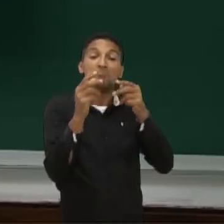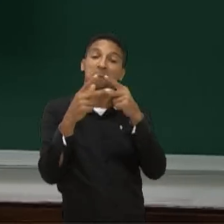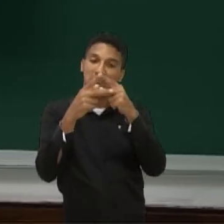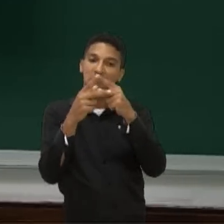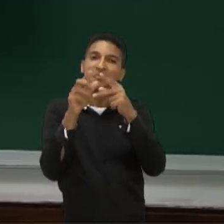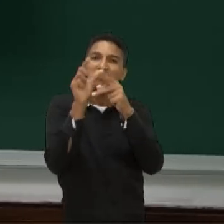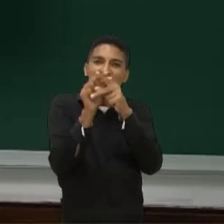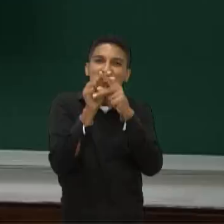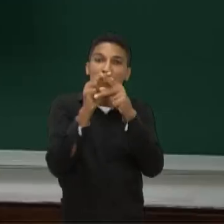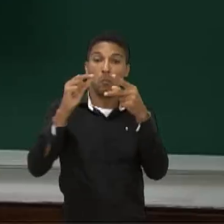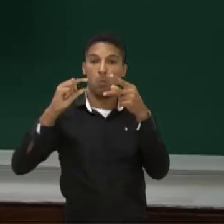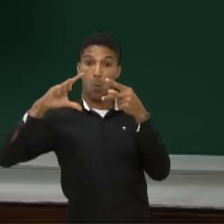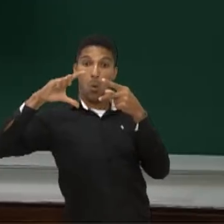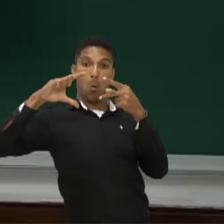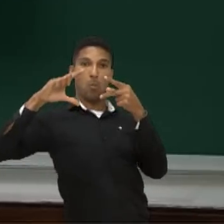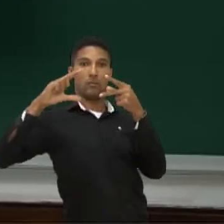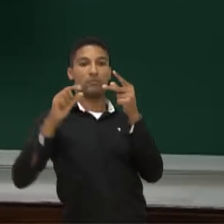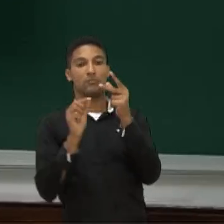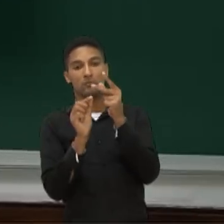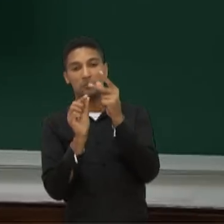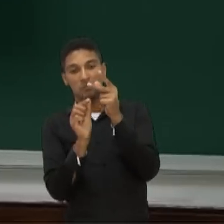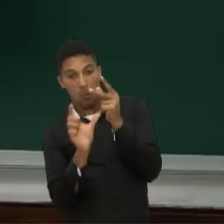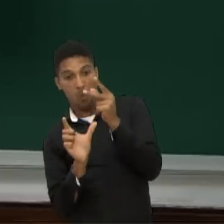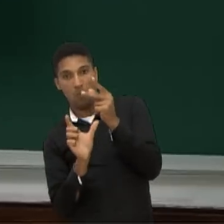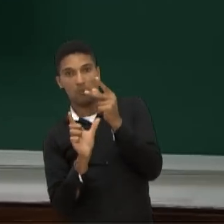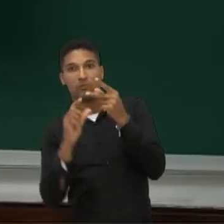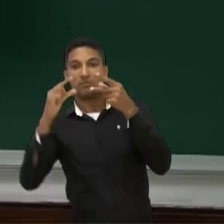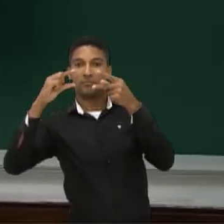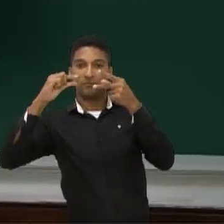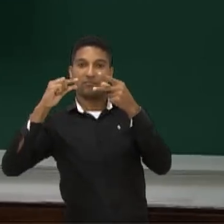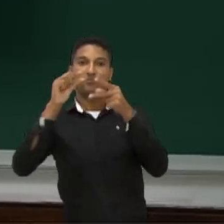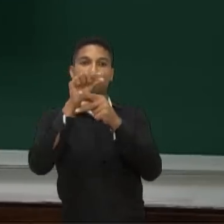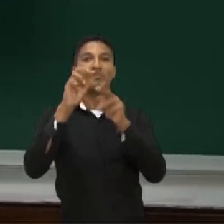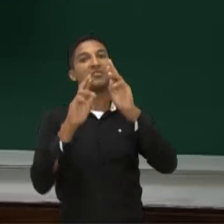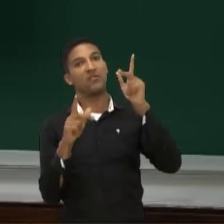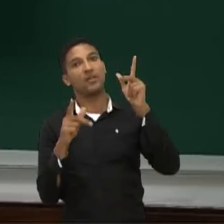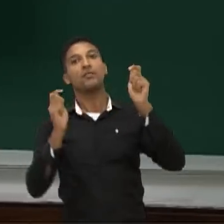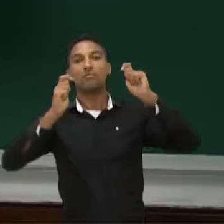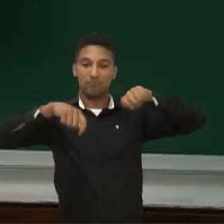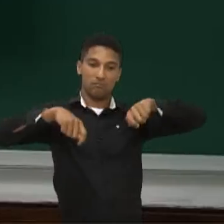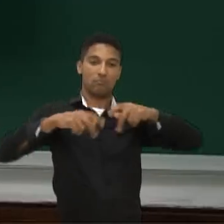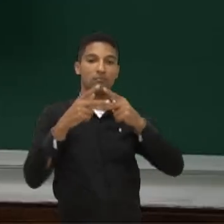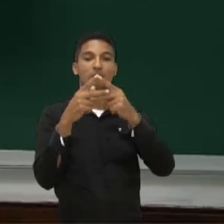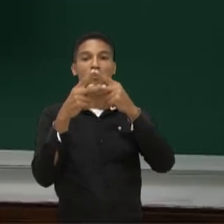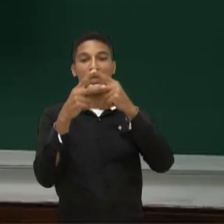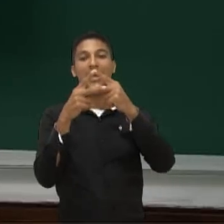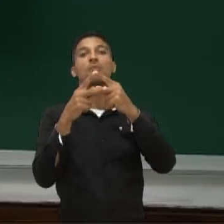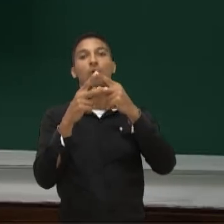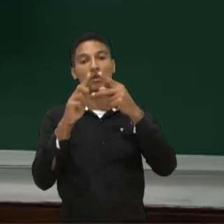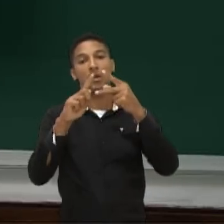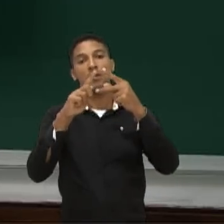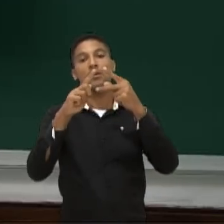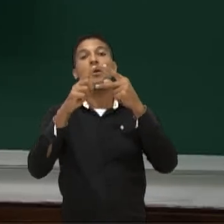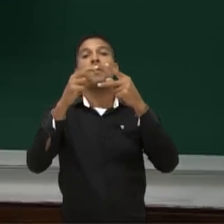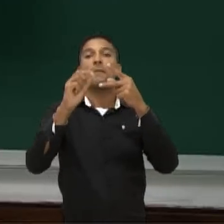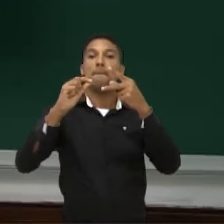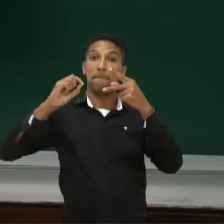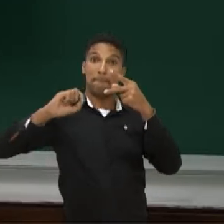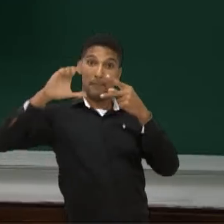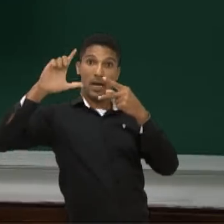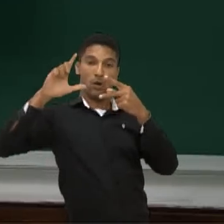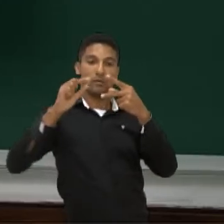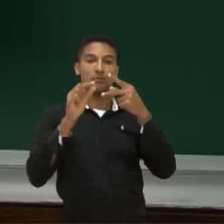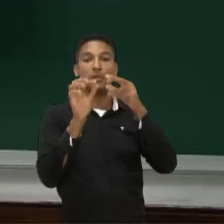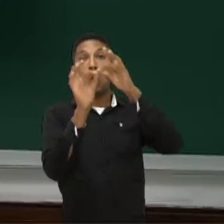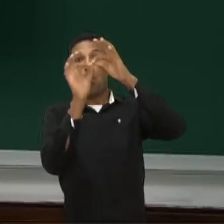que o que caracteriza que ele é um triângulo. Mas ele pode ter um ladinho um pouquinho maior, um ladinho um pouquinho menor. Vocês já não viram